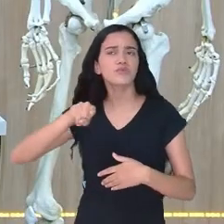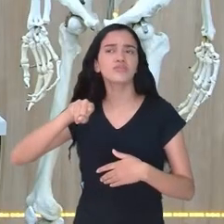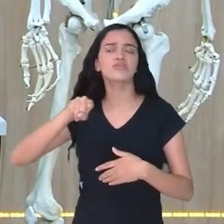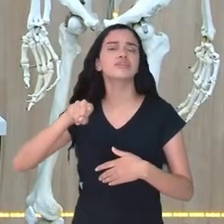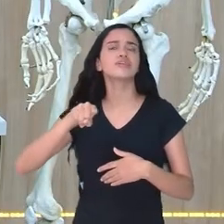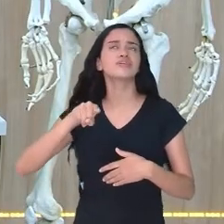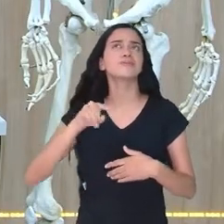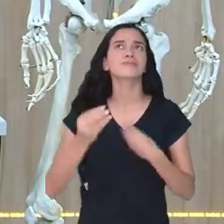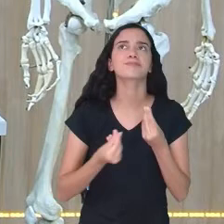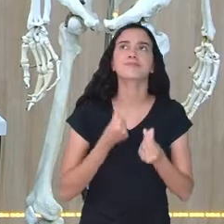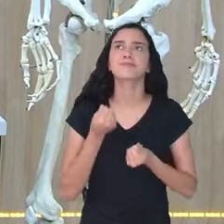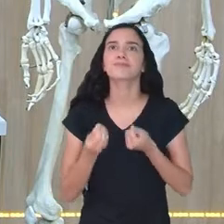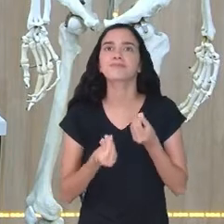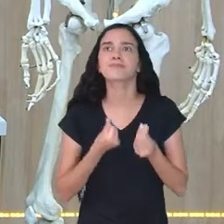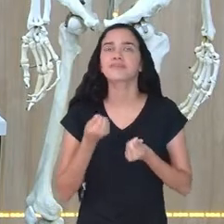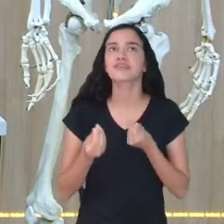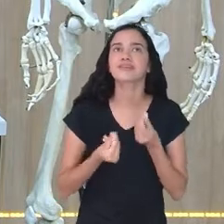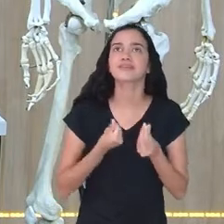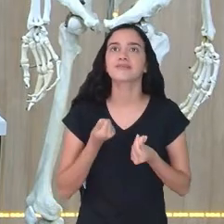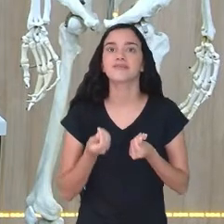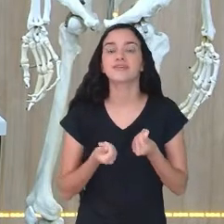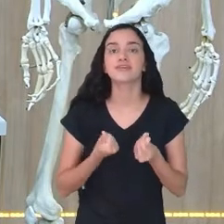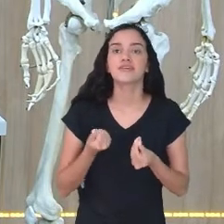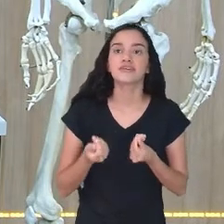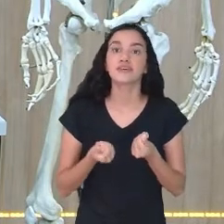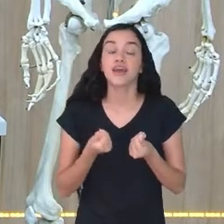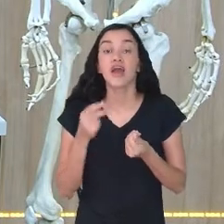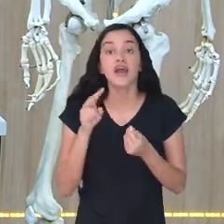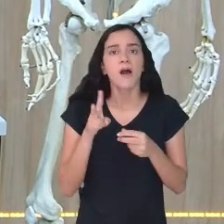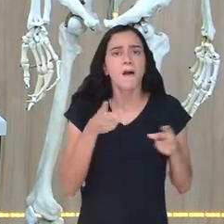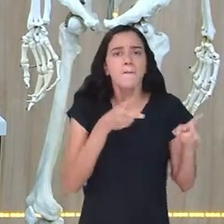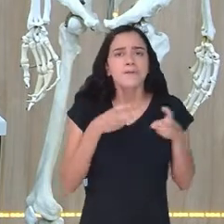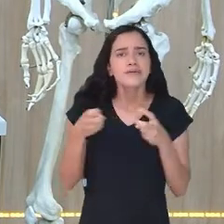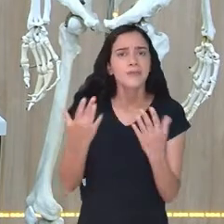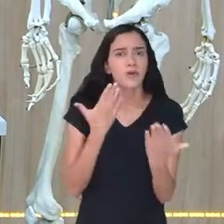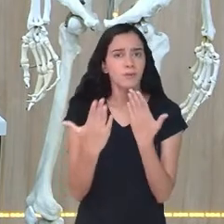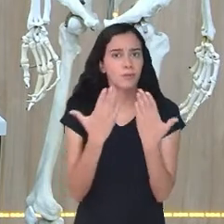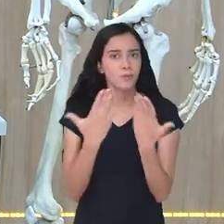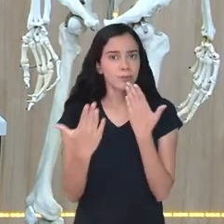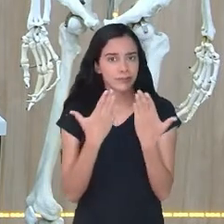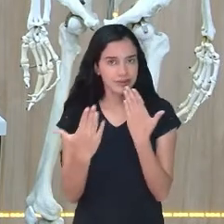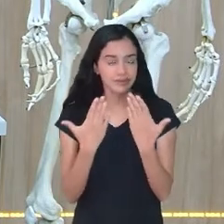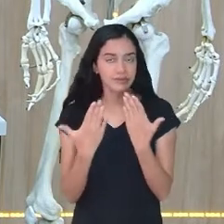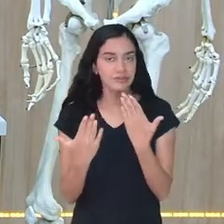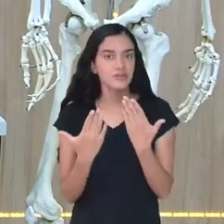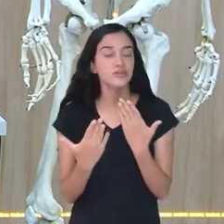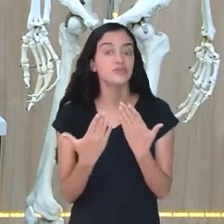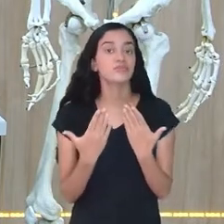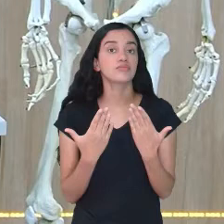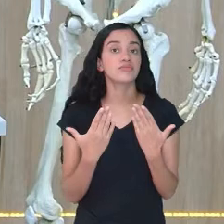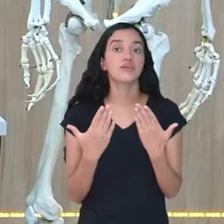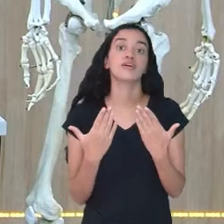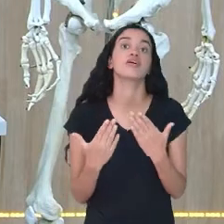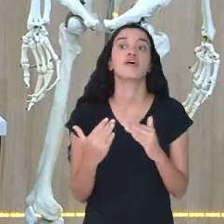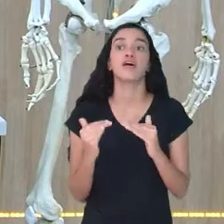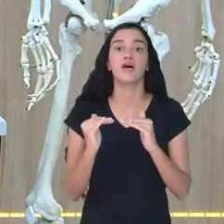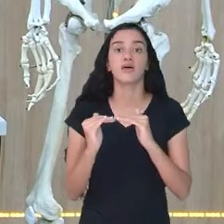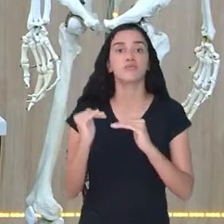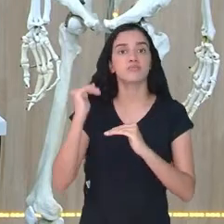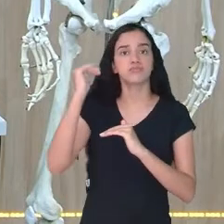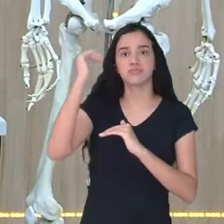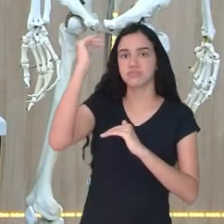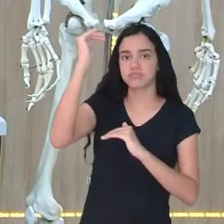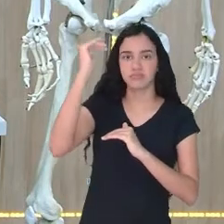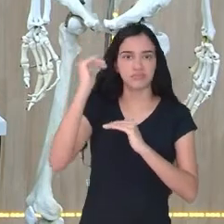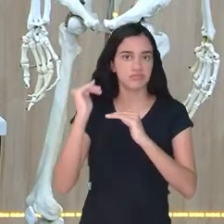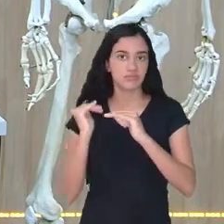aí, como é que se diz? Vendo que essa comparação que eu estou fazendo em relação aí ao